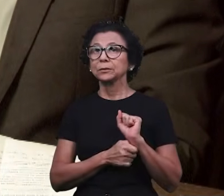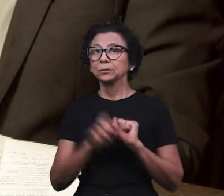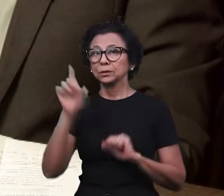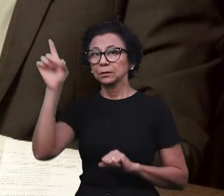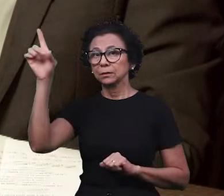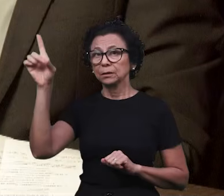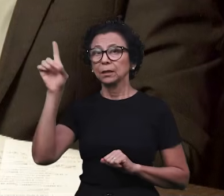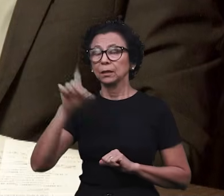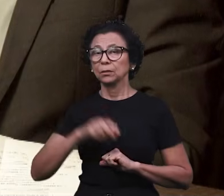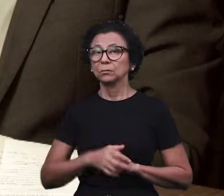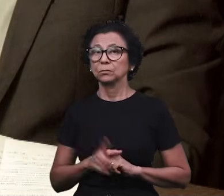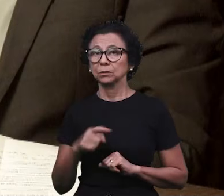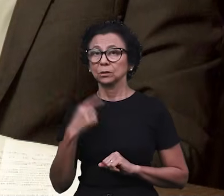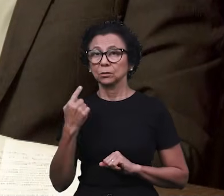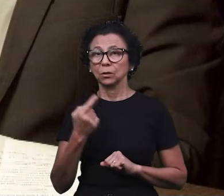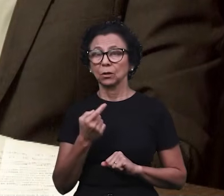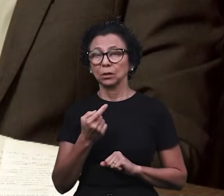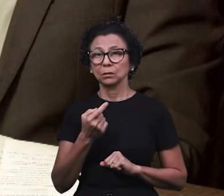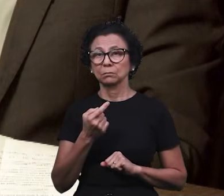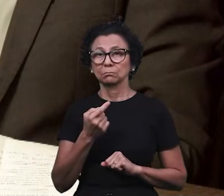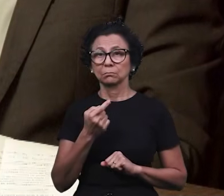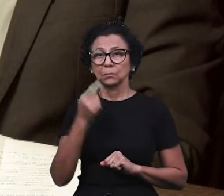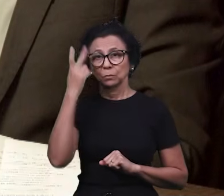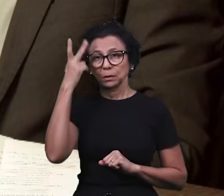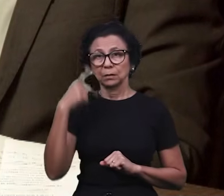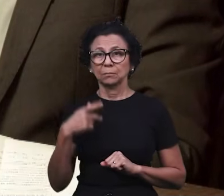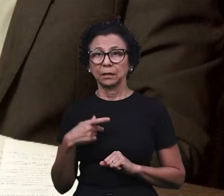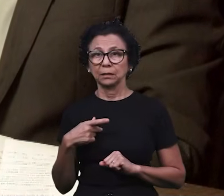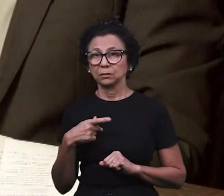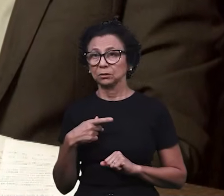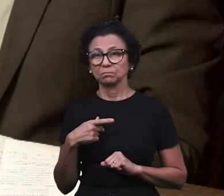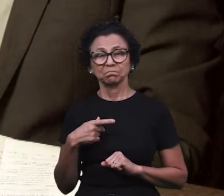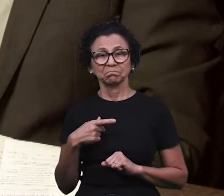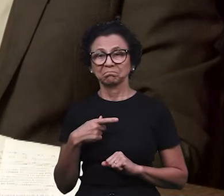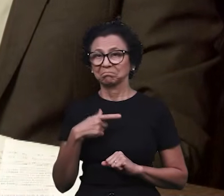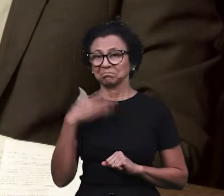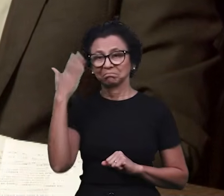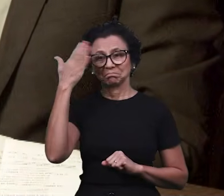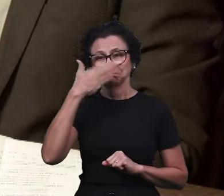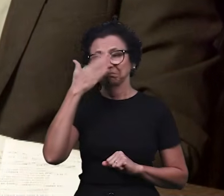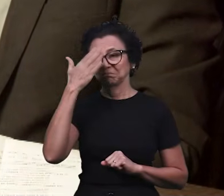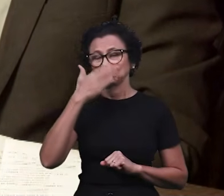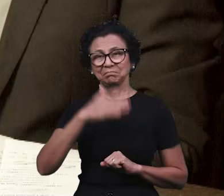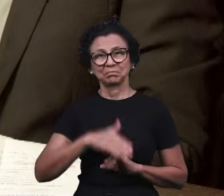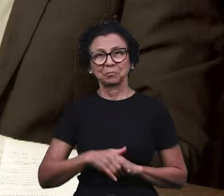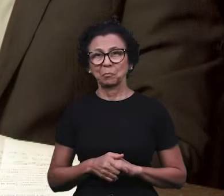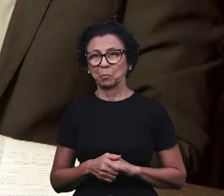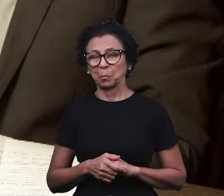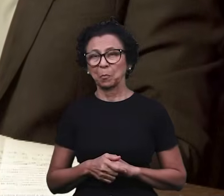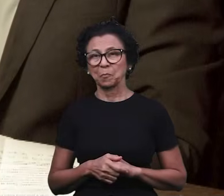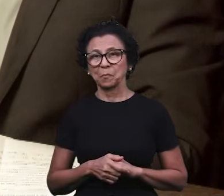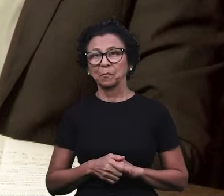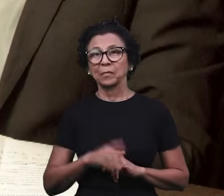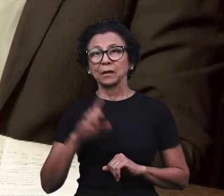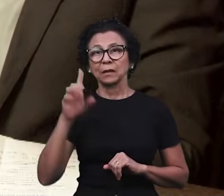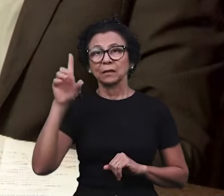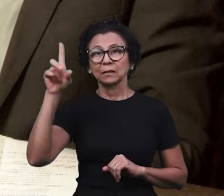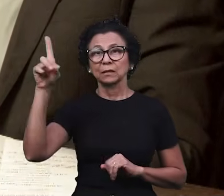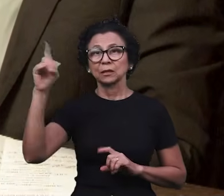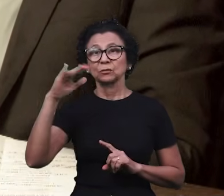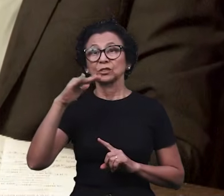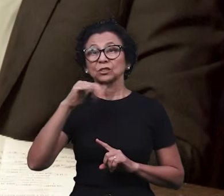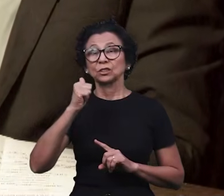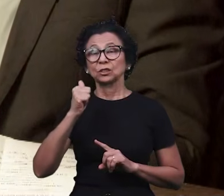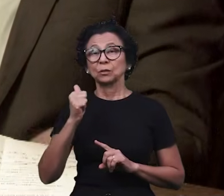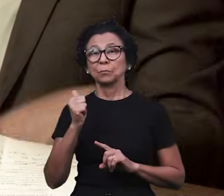coisas que o homem natural não podia ver. Você imagina o que é você ser chamado por Deus